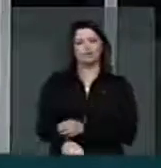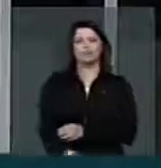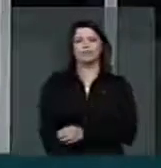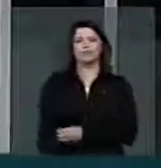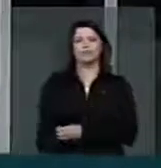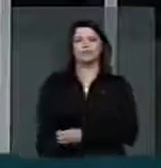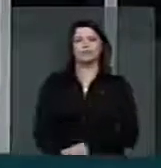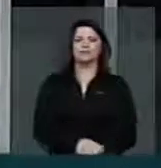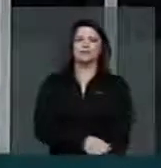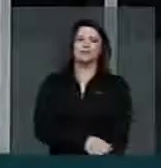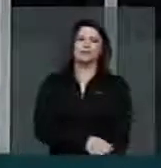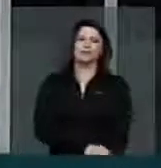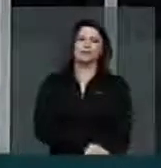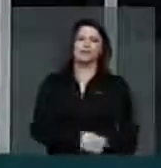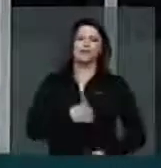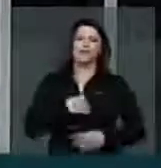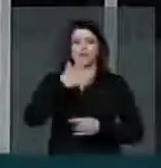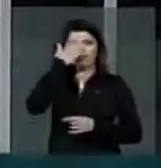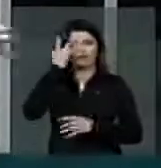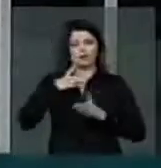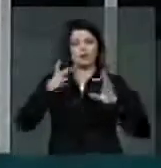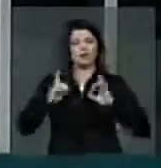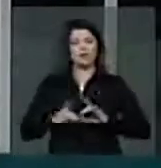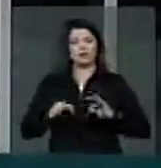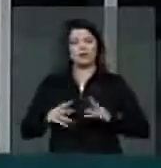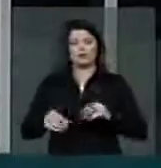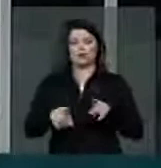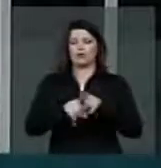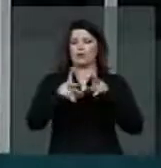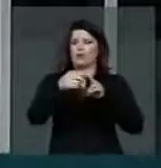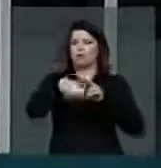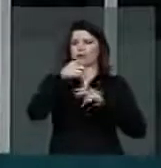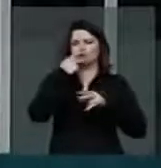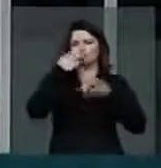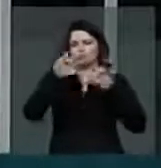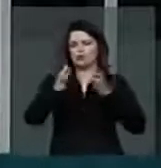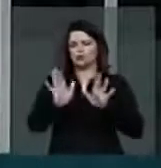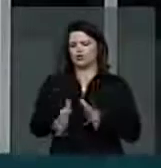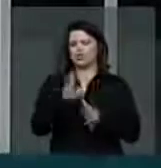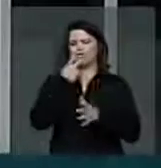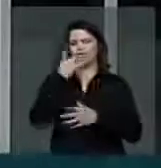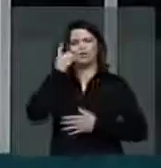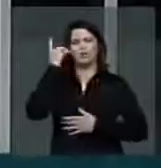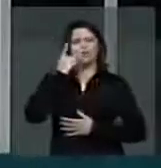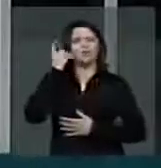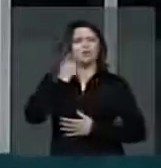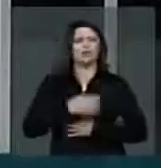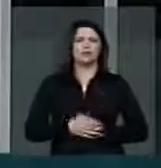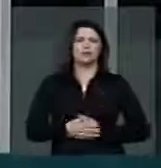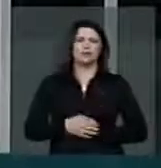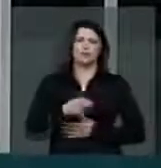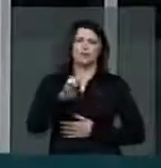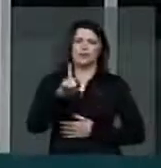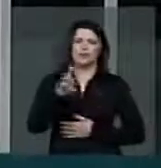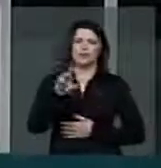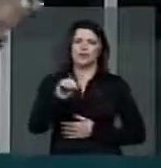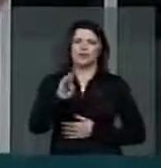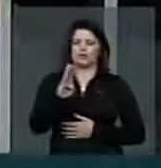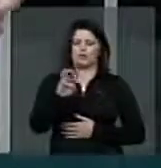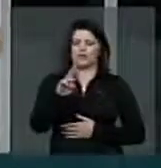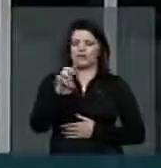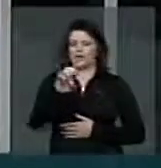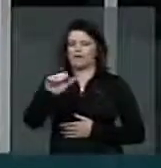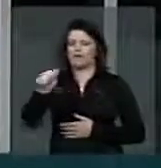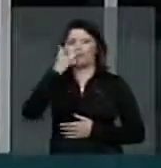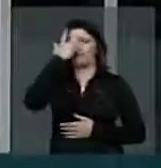as pessoas, os programas da pessoa com deficiência, como também o senhor citou aqui, o deputado Eduardo Barbosa, que é um